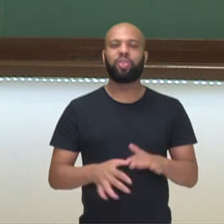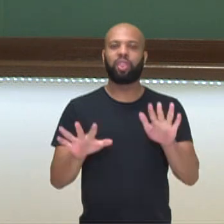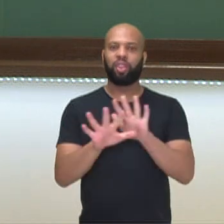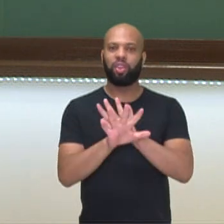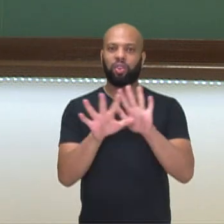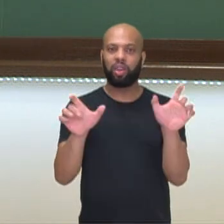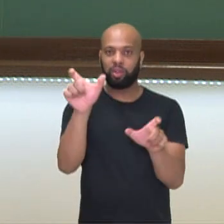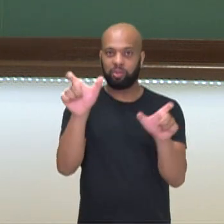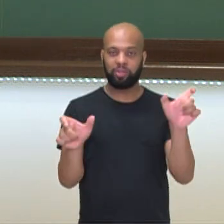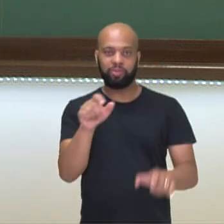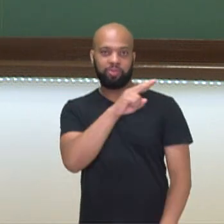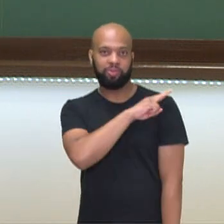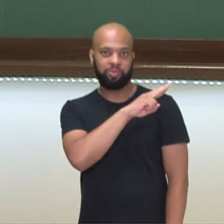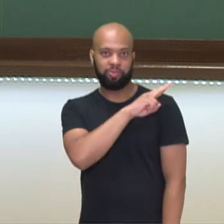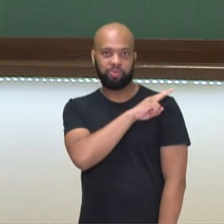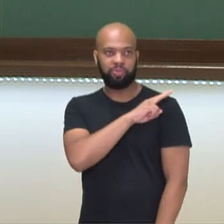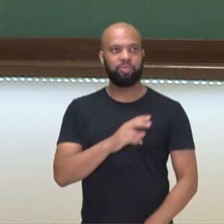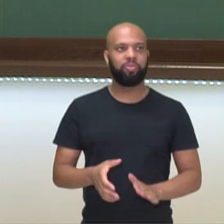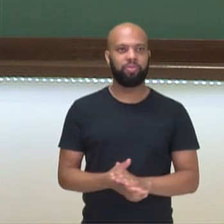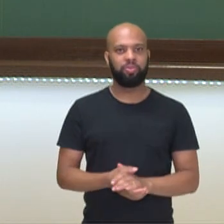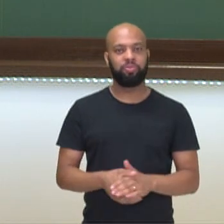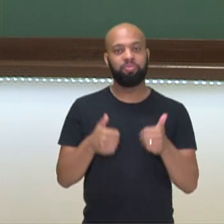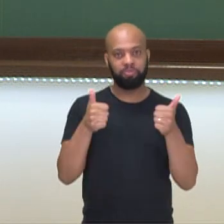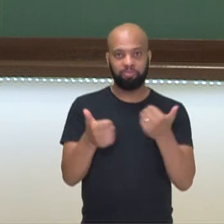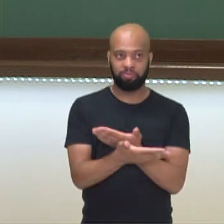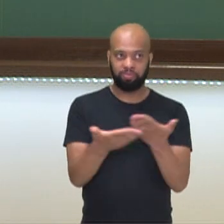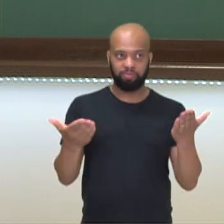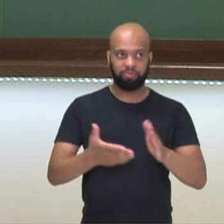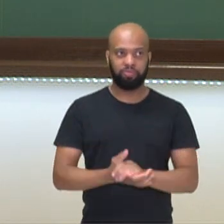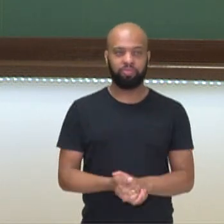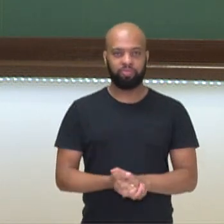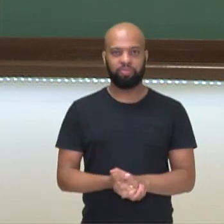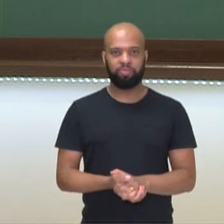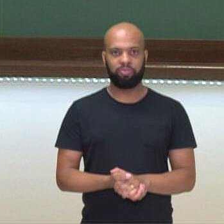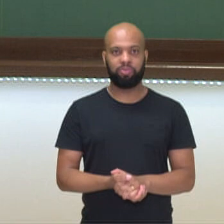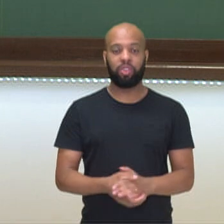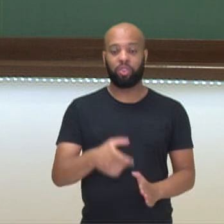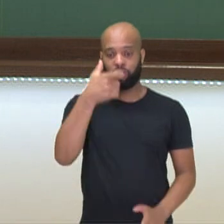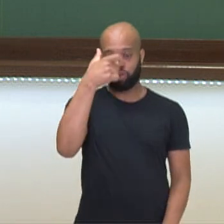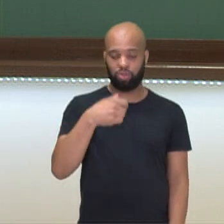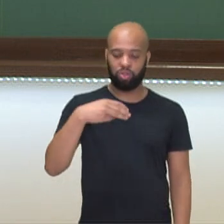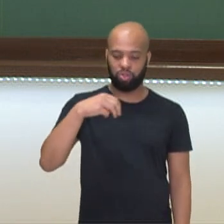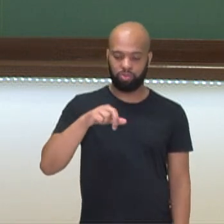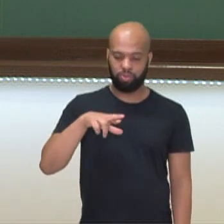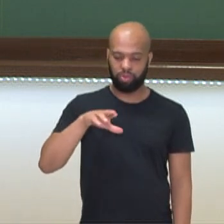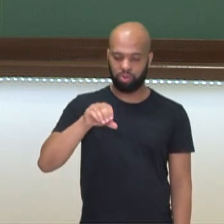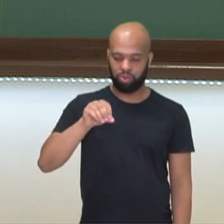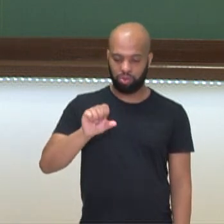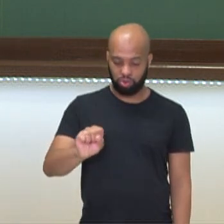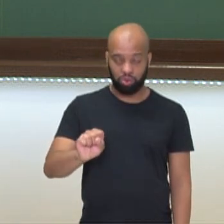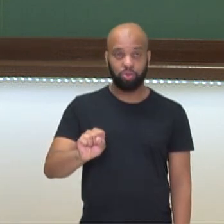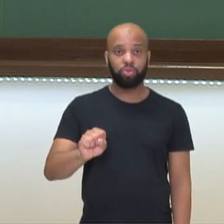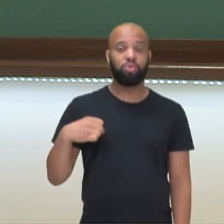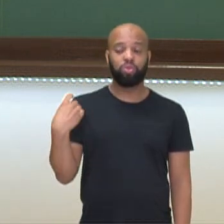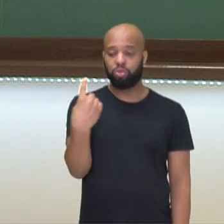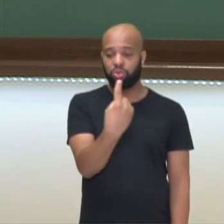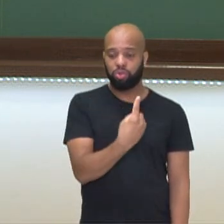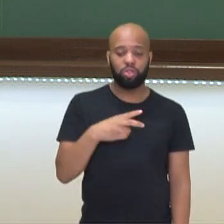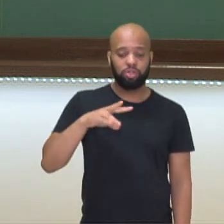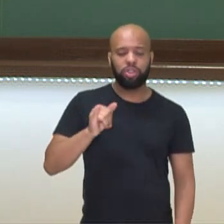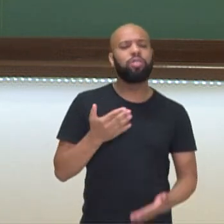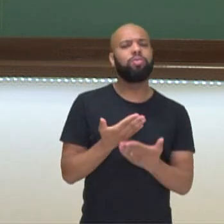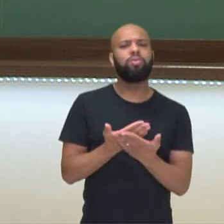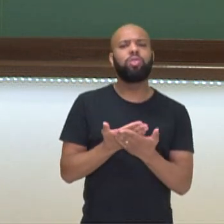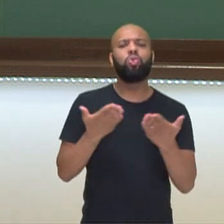Olá, pessoal da segunda série do ensino médio. Tudo bem com vocês? Aqui é o professor Marcos e nós iremos